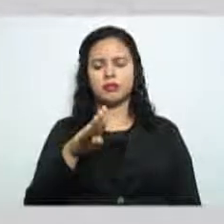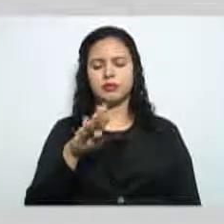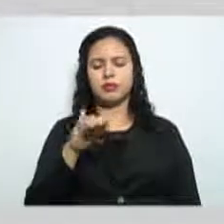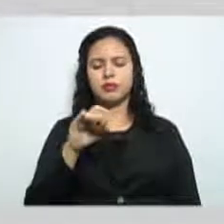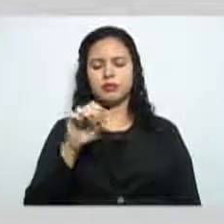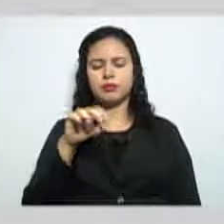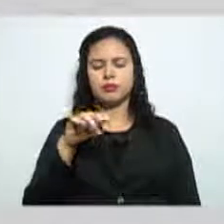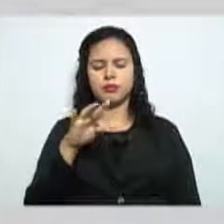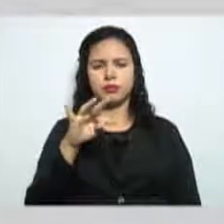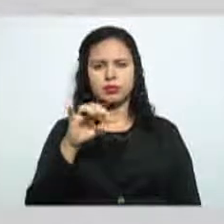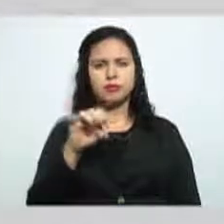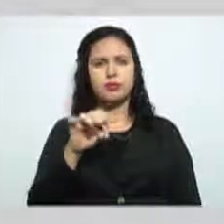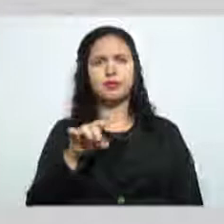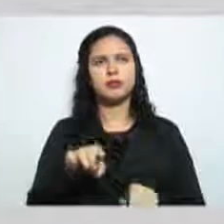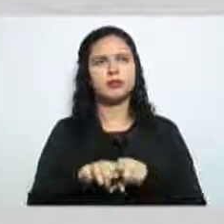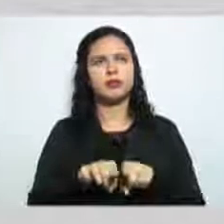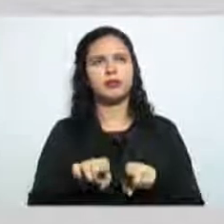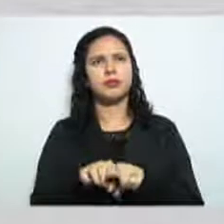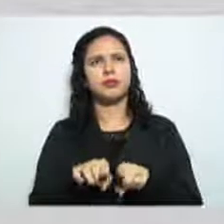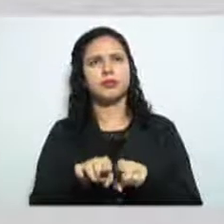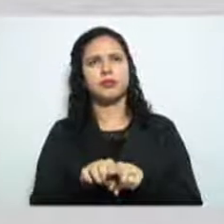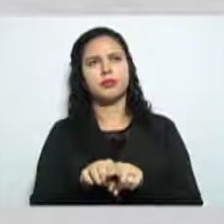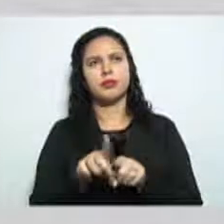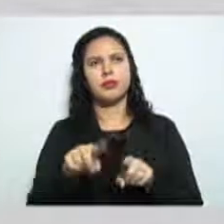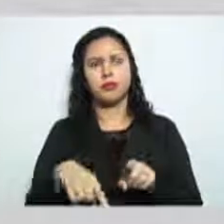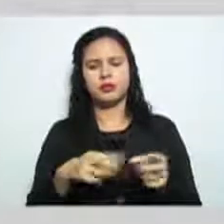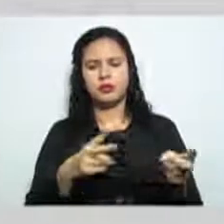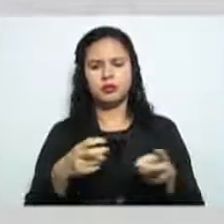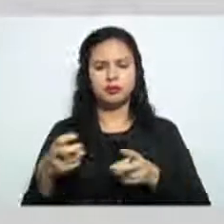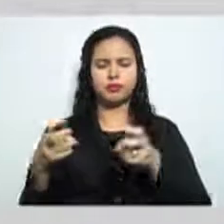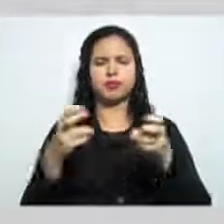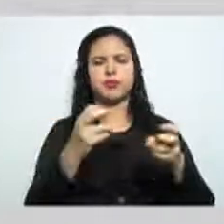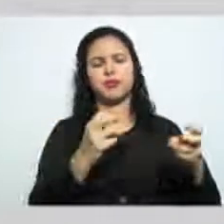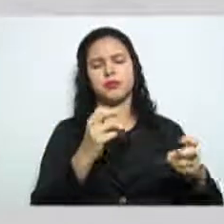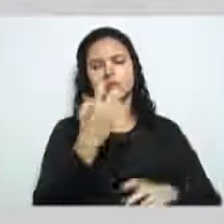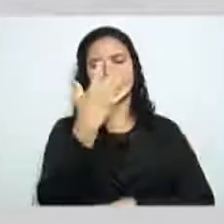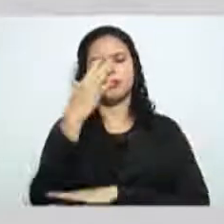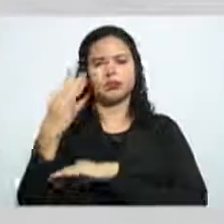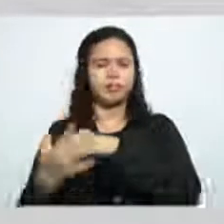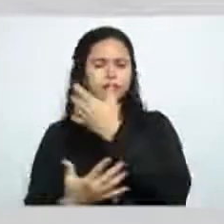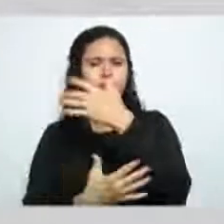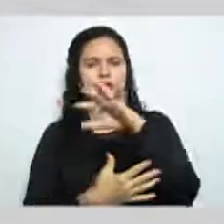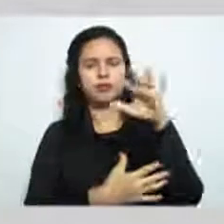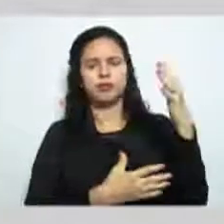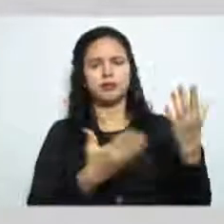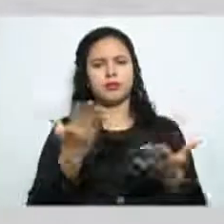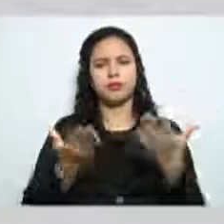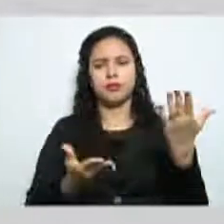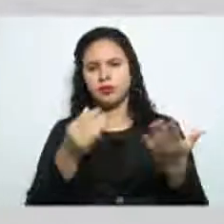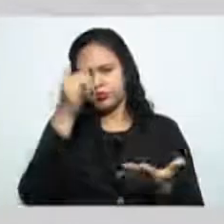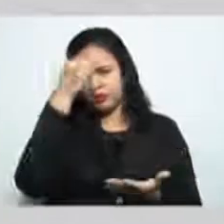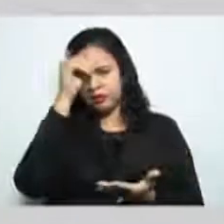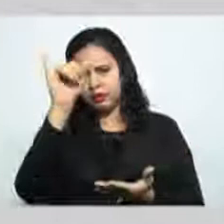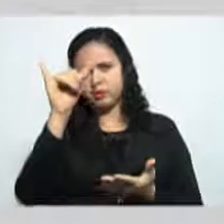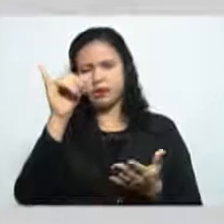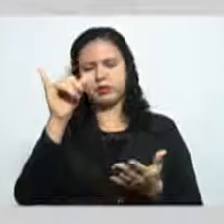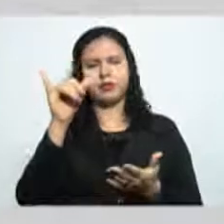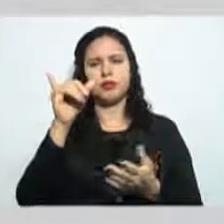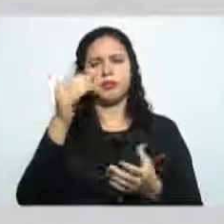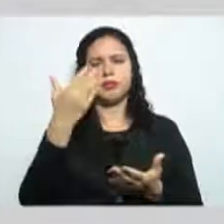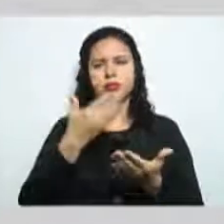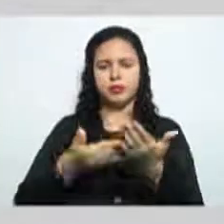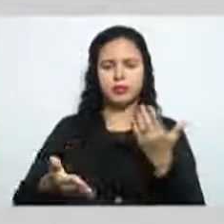Promanejo, que fala de uma exploração das matas de uma maneira sustentável para a gente não destruir o meio ambiente.